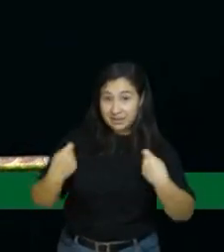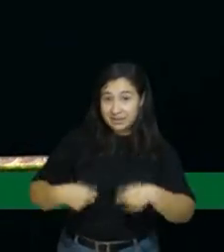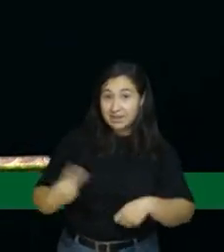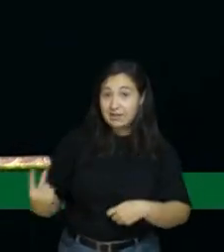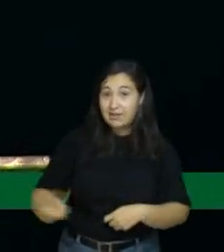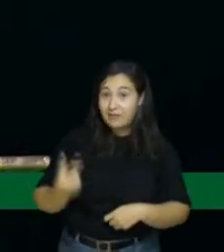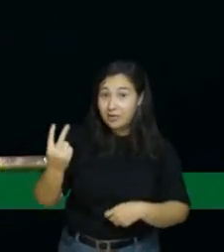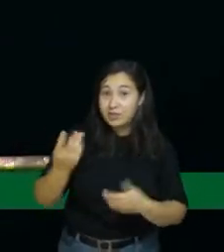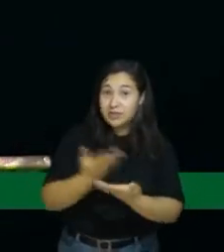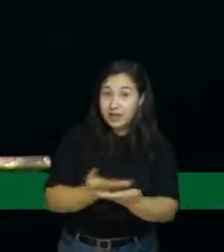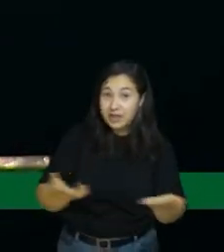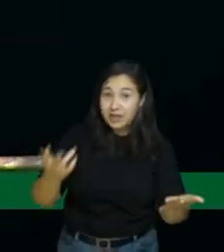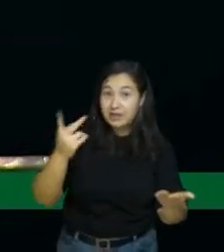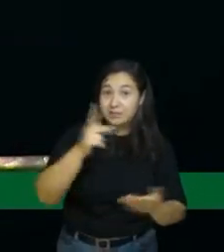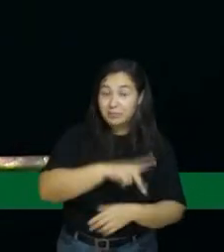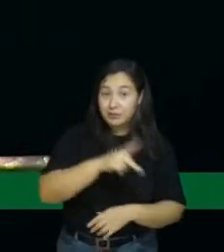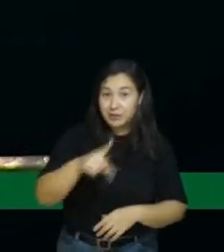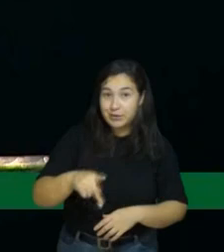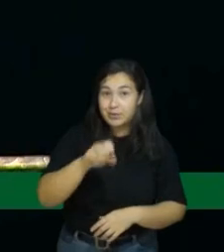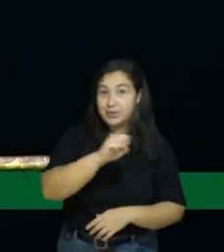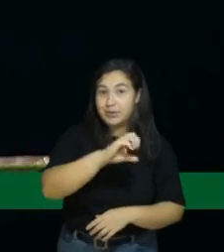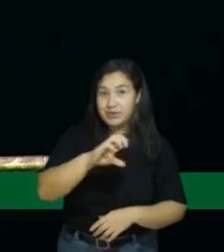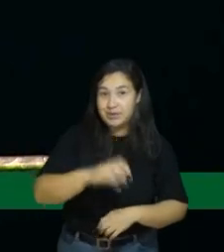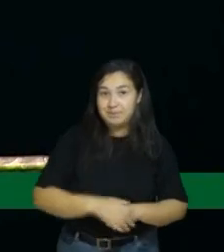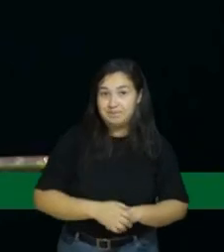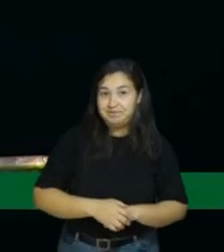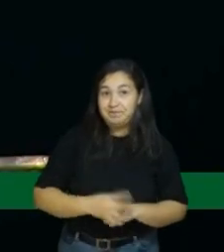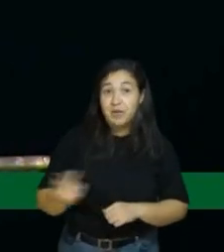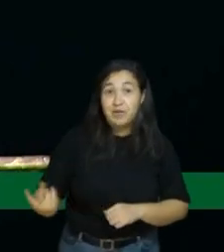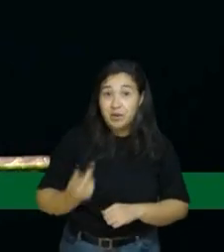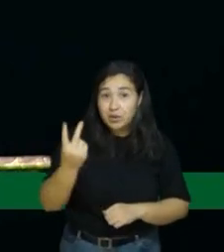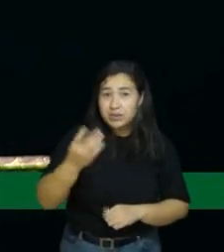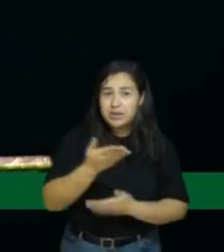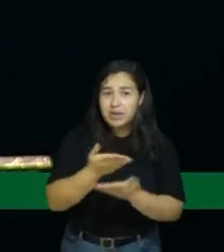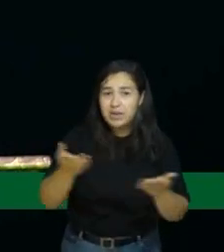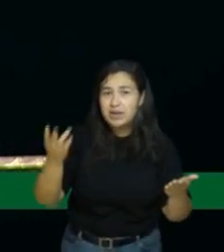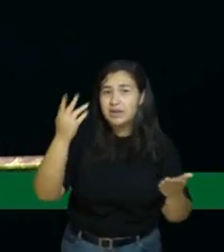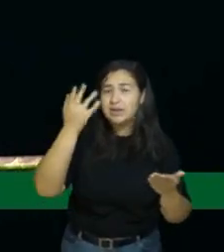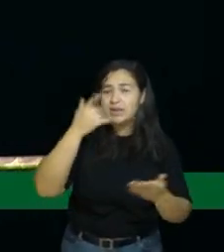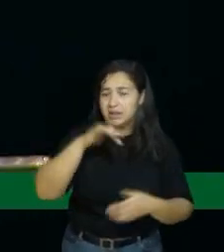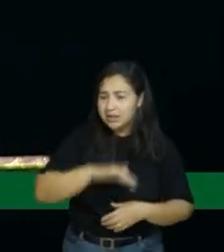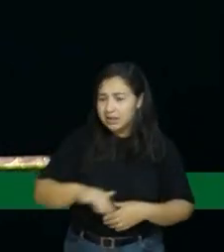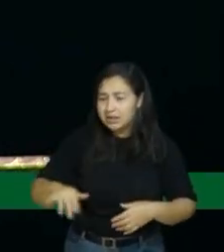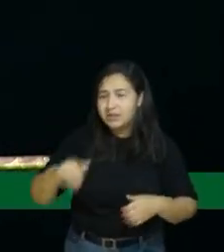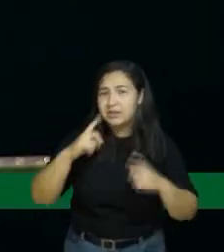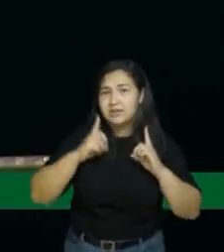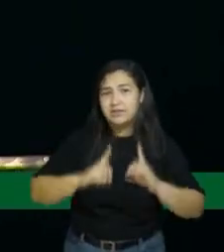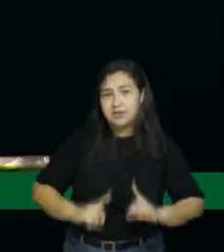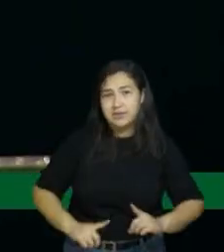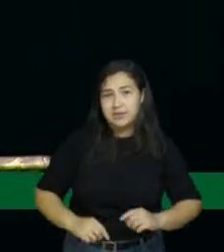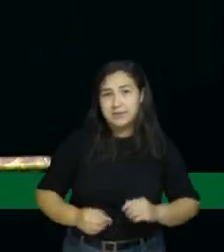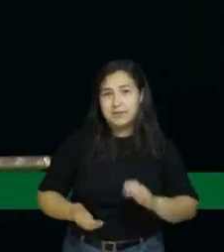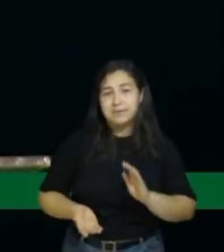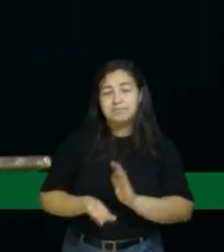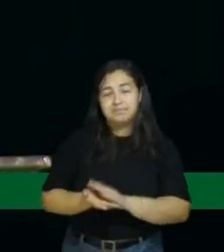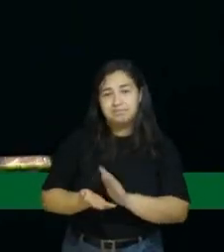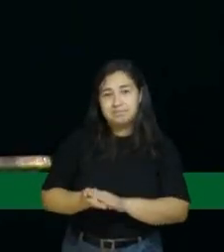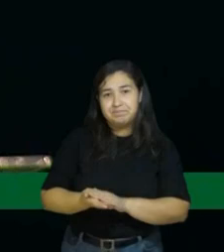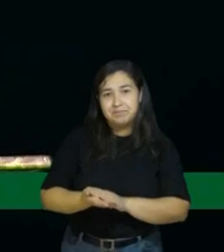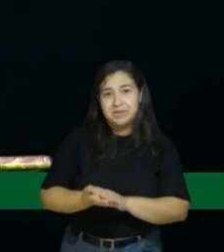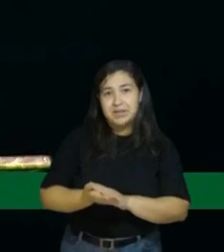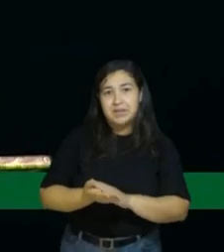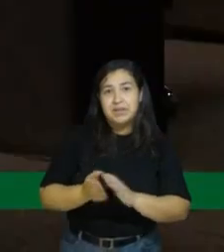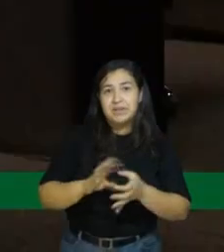Catarina temos que valorizar esses para atletas nós precisamos de vocês muito obrigada viva paradesporto viva